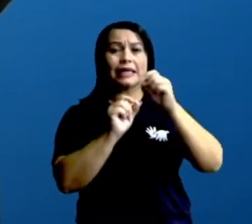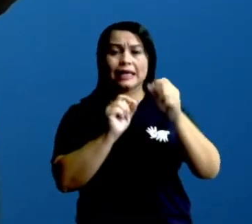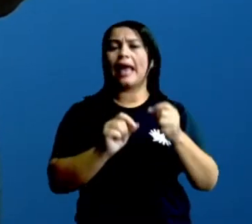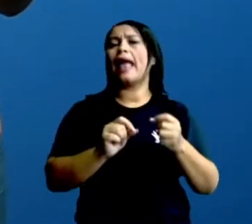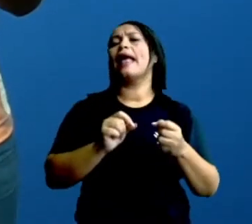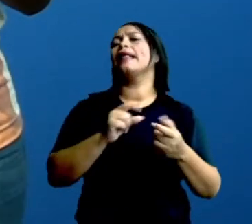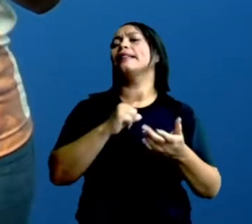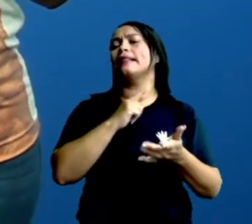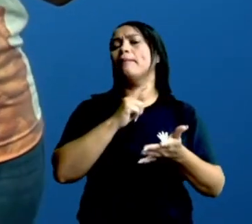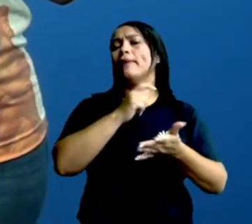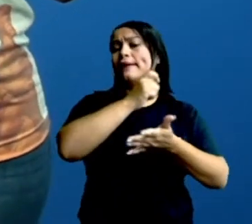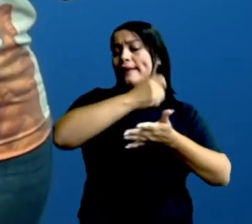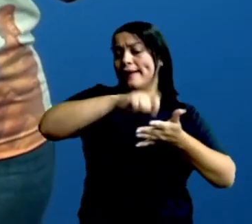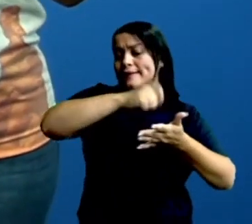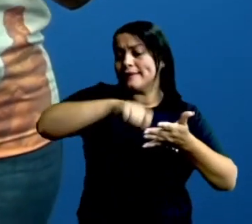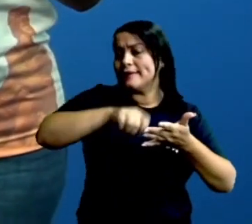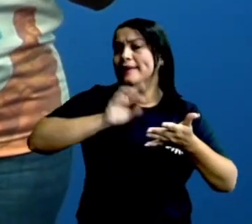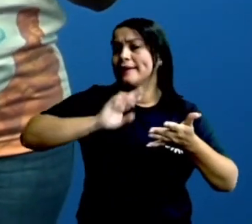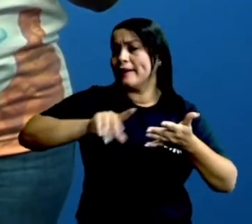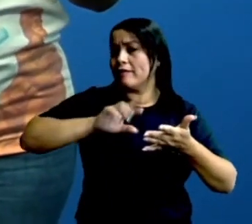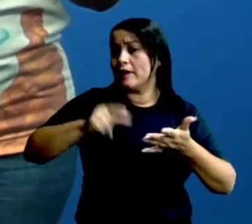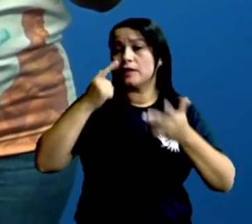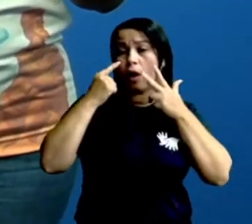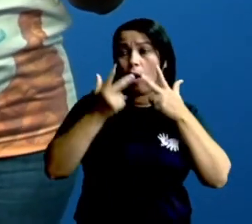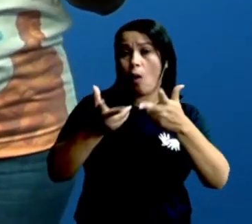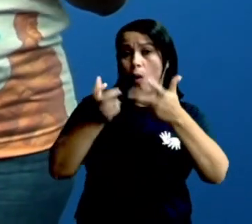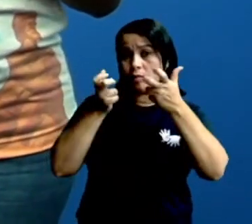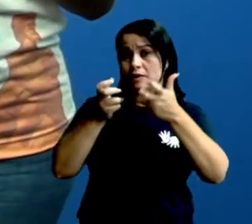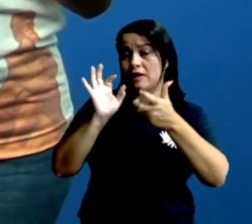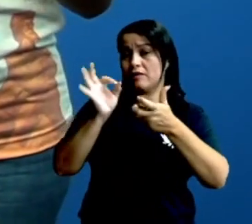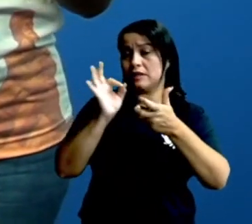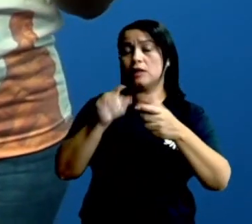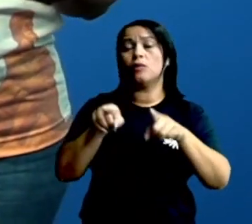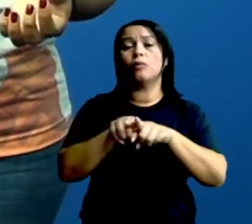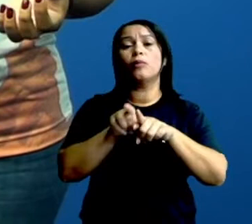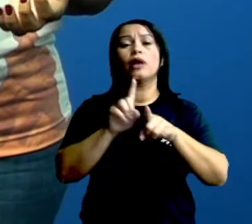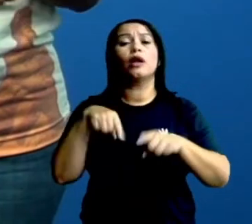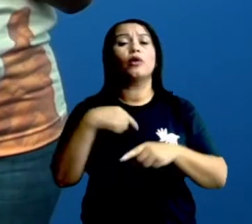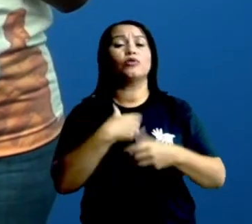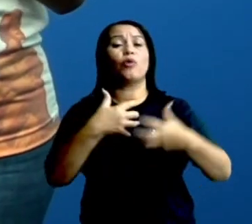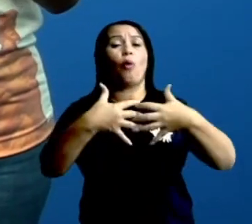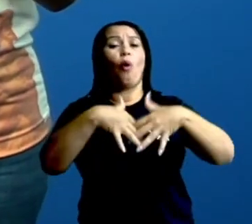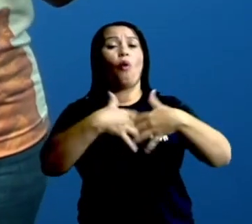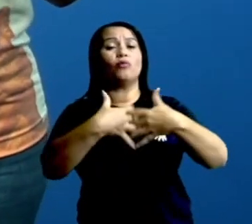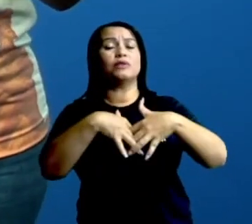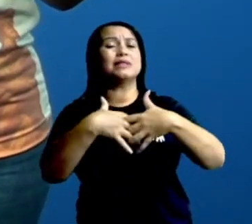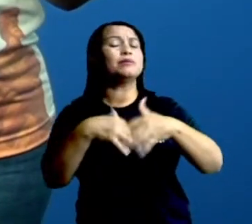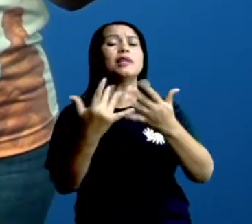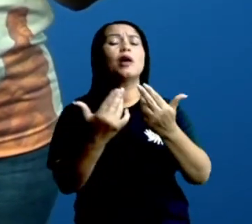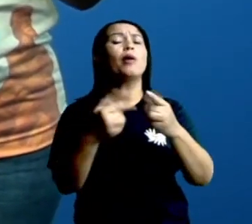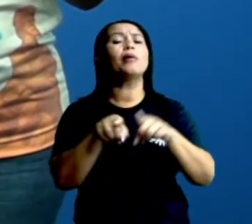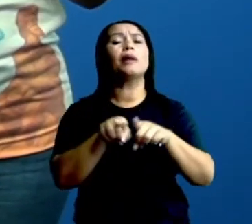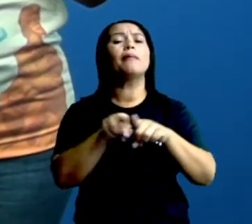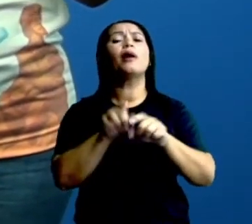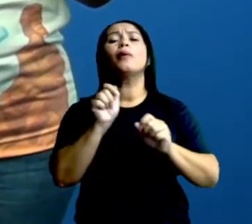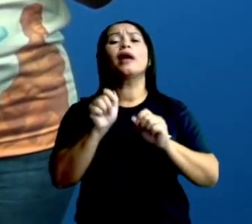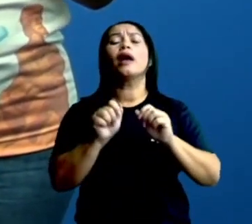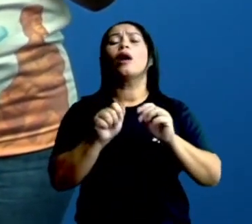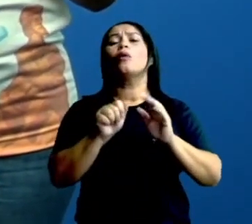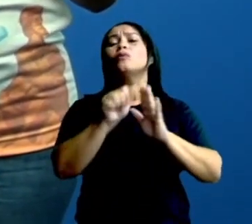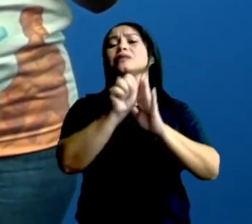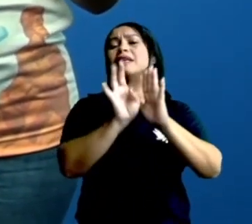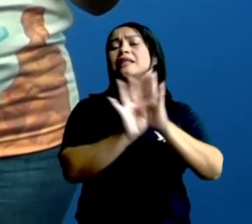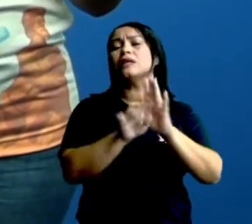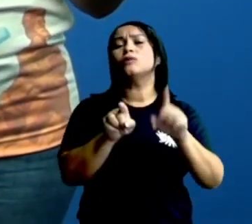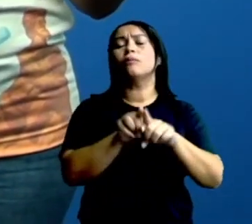fazem diferença, então vocês precisam atentar para isso, para a gente não se confundir. É igual os artigos, por exemplo,